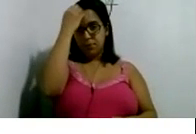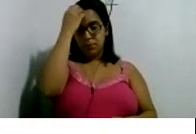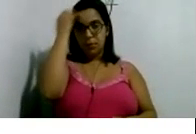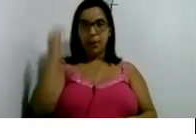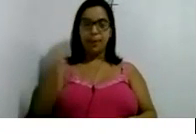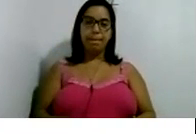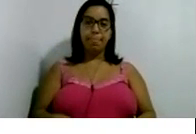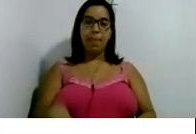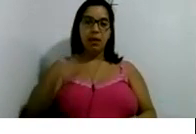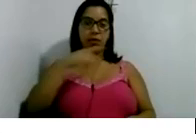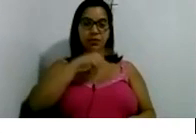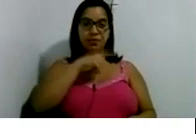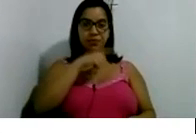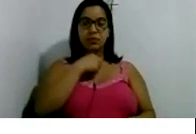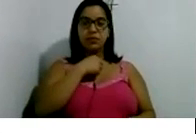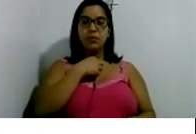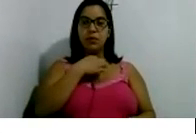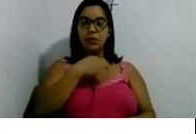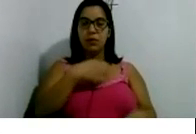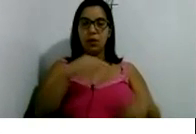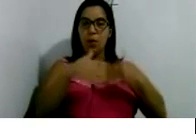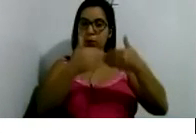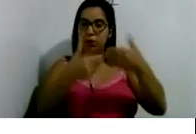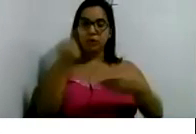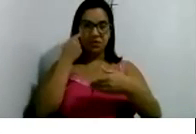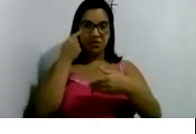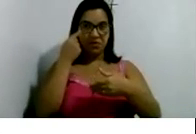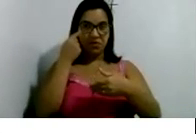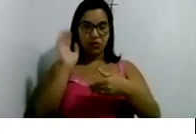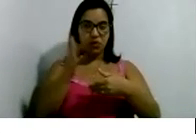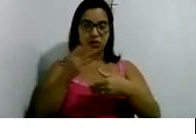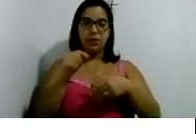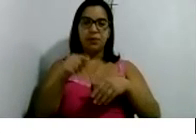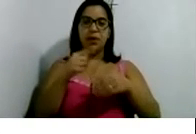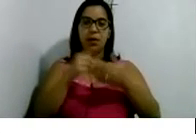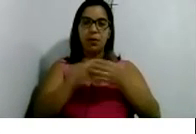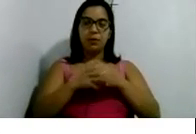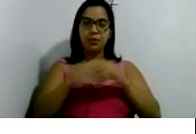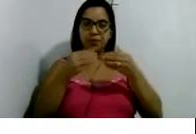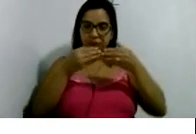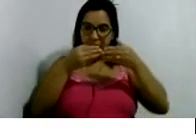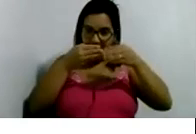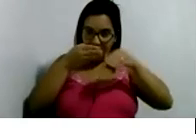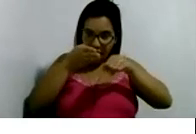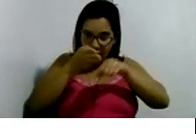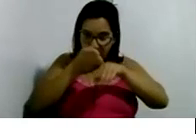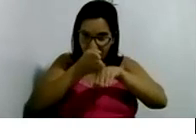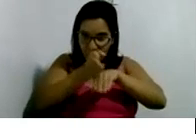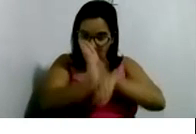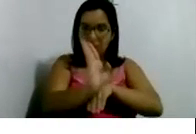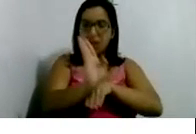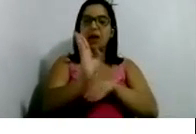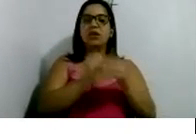gente tem esse processo que a gente viu. Então, a gente perfura a corona radiata, a gente vai